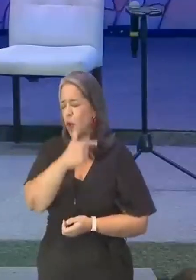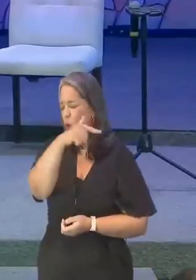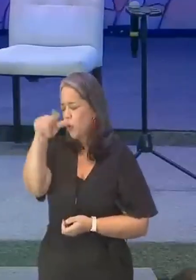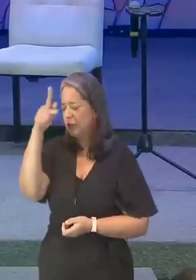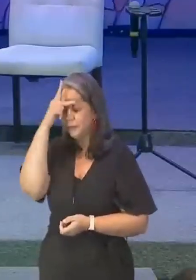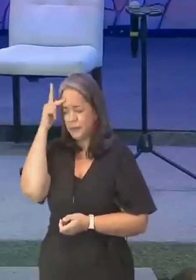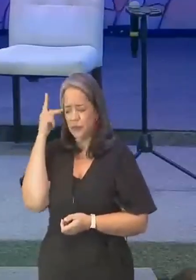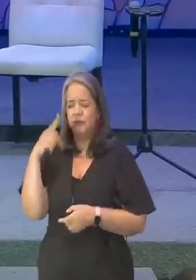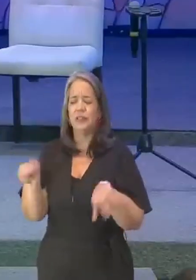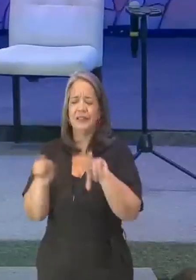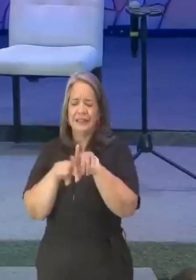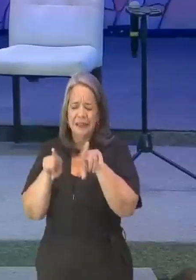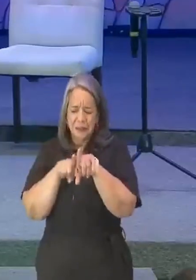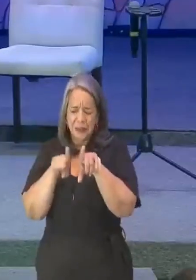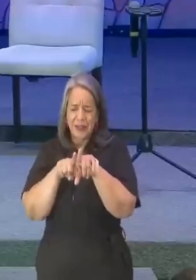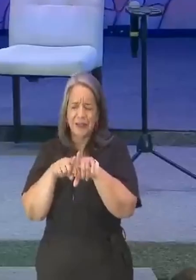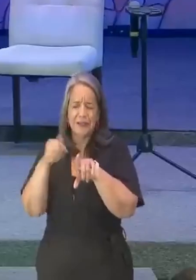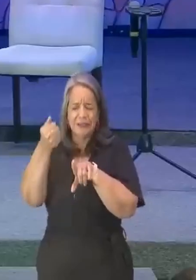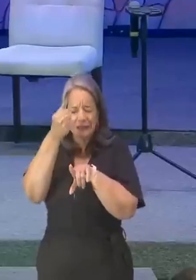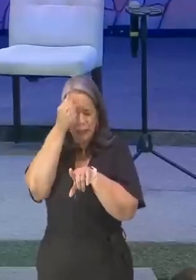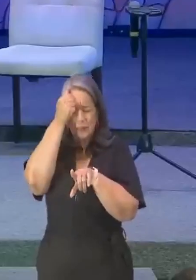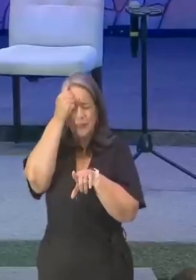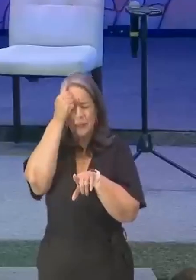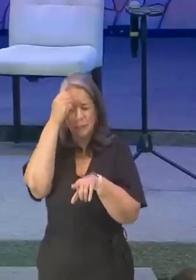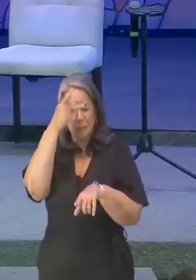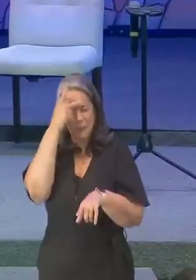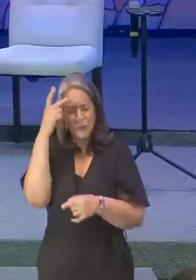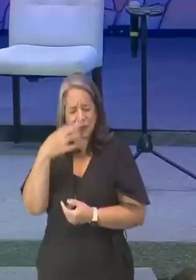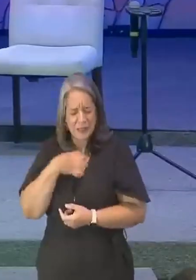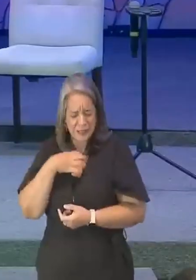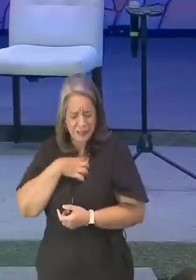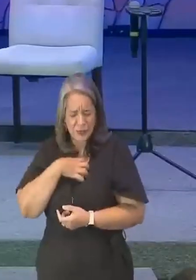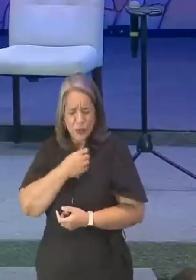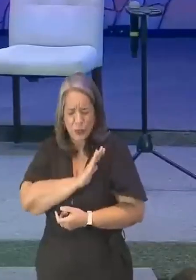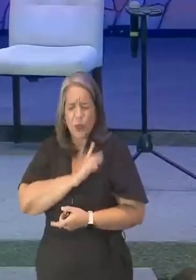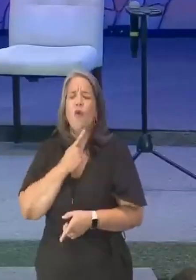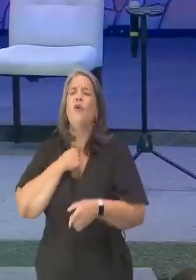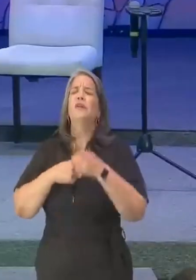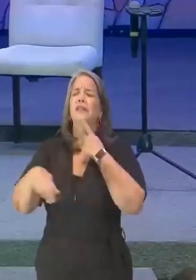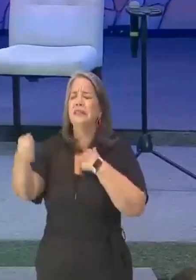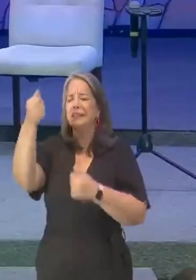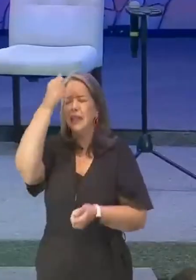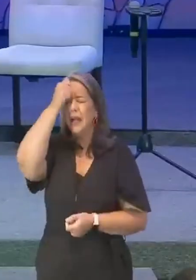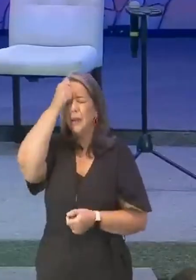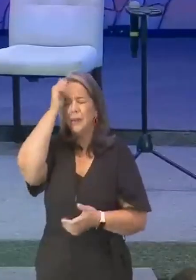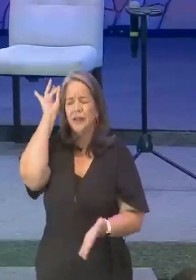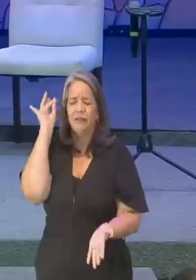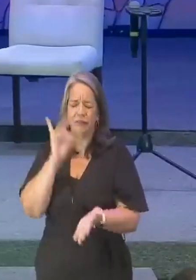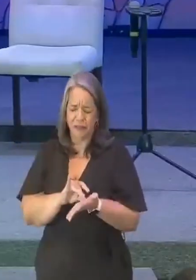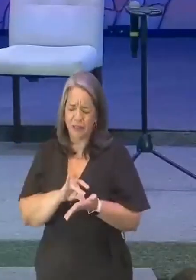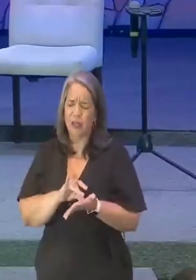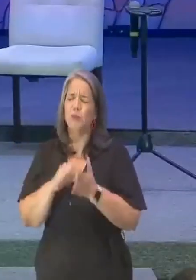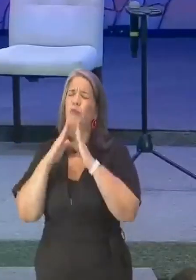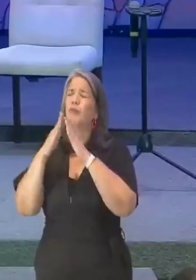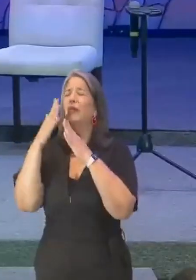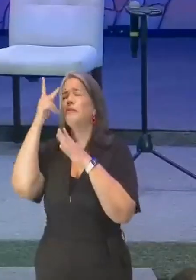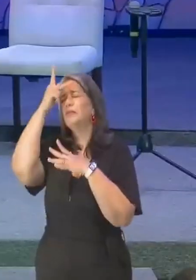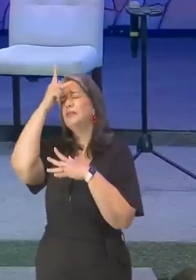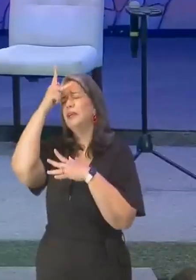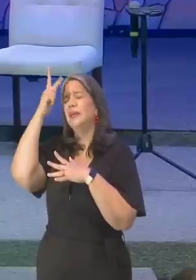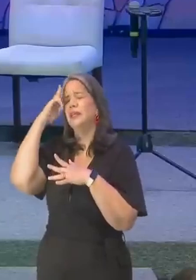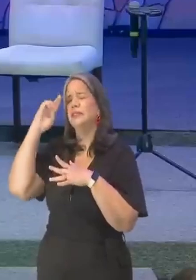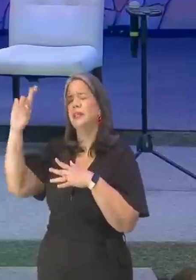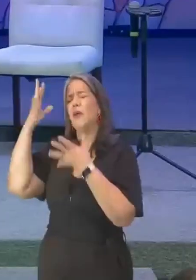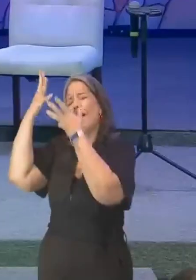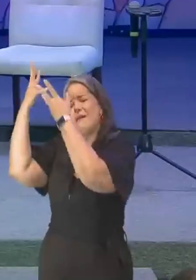arrependimento, de corações verdadeiros nesta manhã, que o Senhor possa receber essas manifestações, e